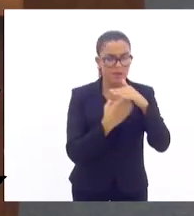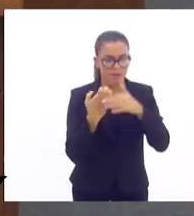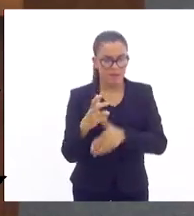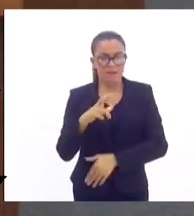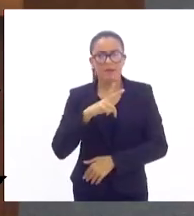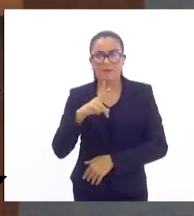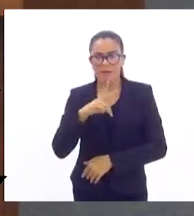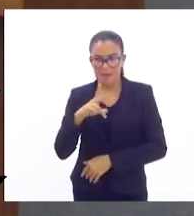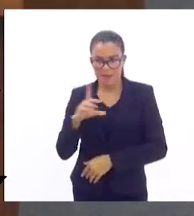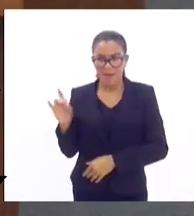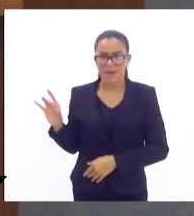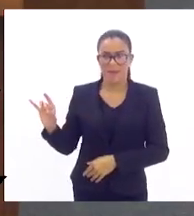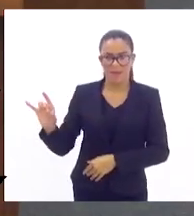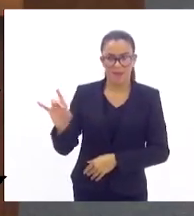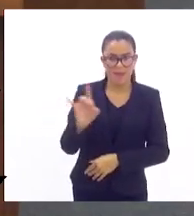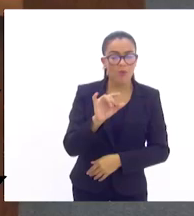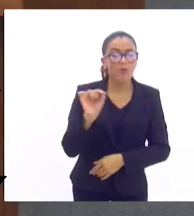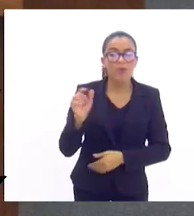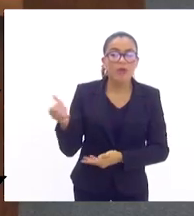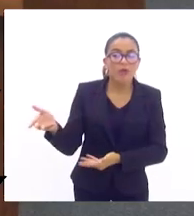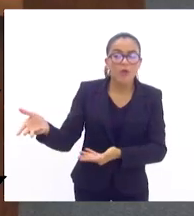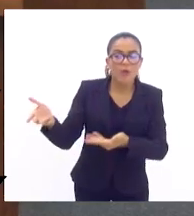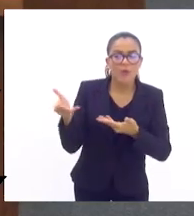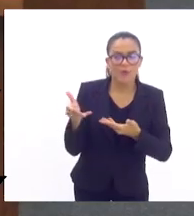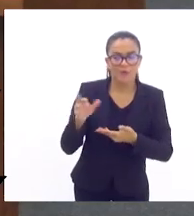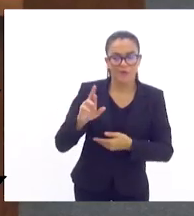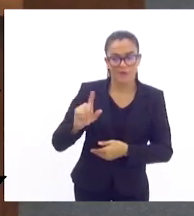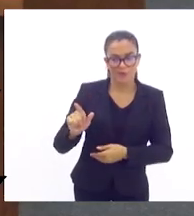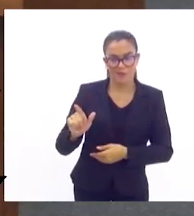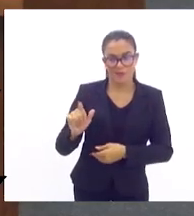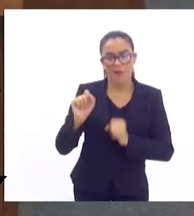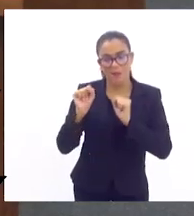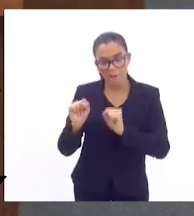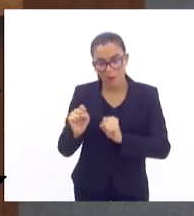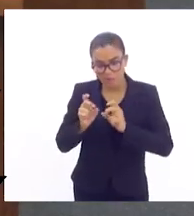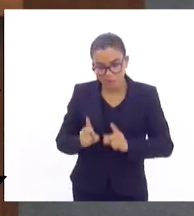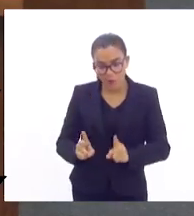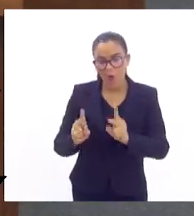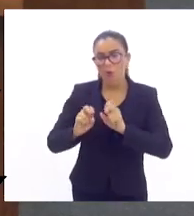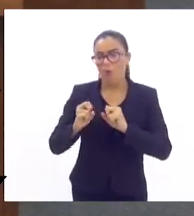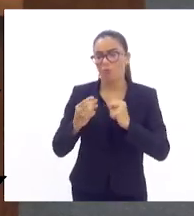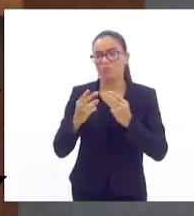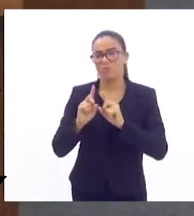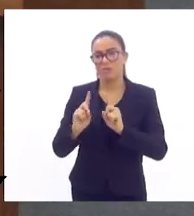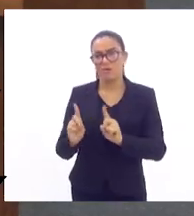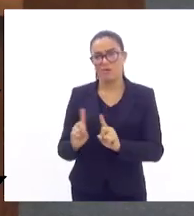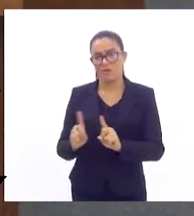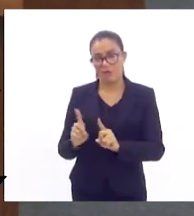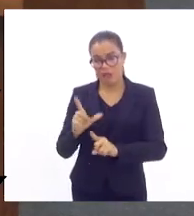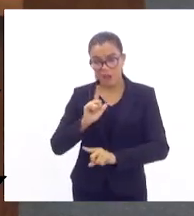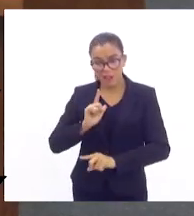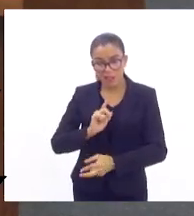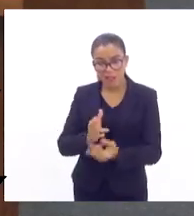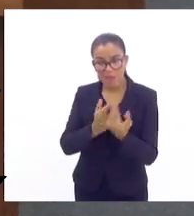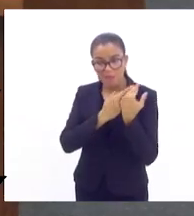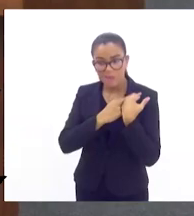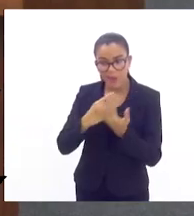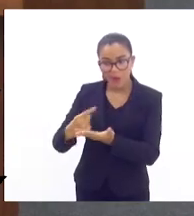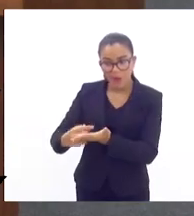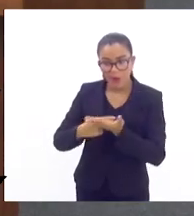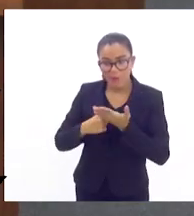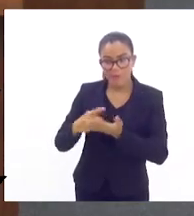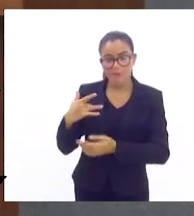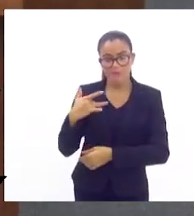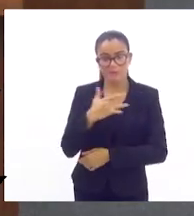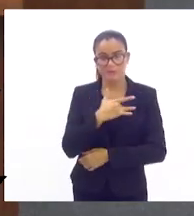elas estão lá como convidadas, ela tem caráter facultativo. Eu quero ver se, de fato, elas têm compromisso com a saúde